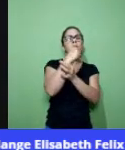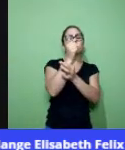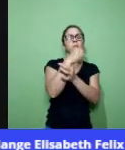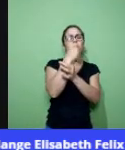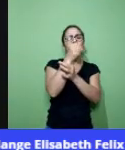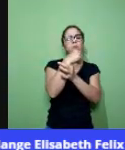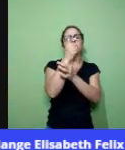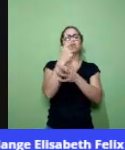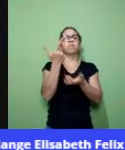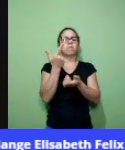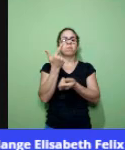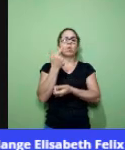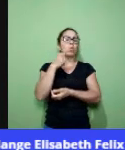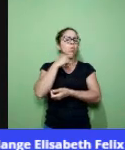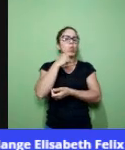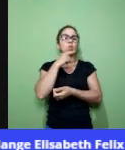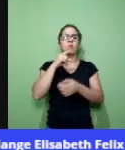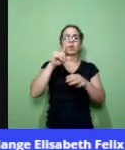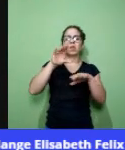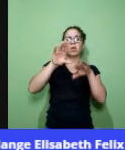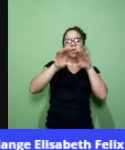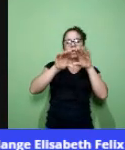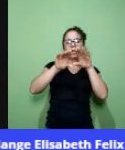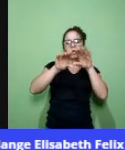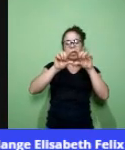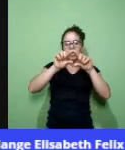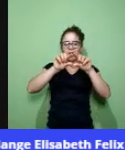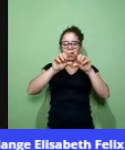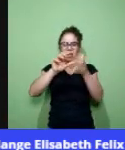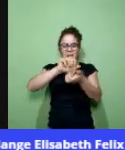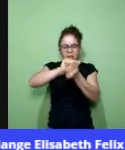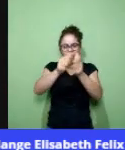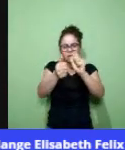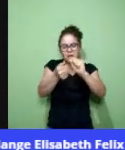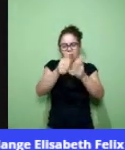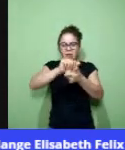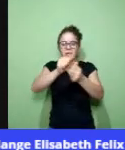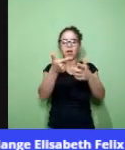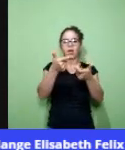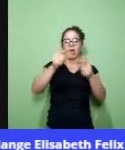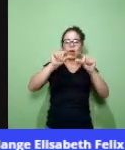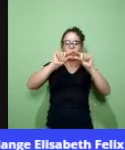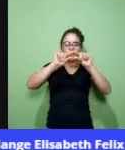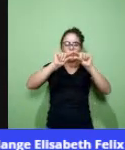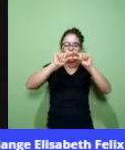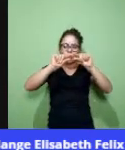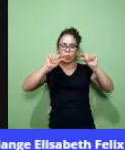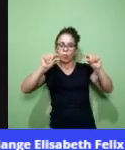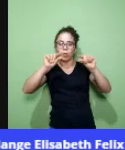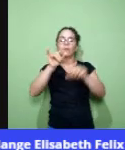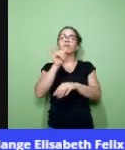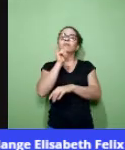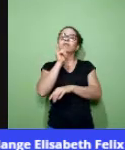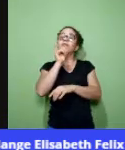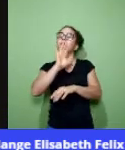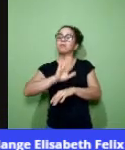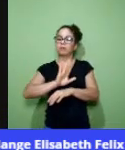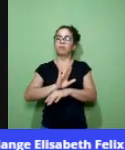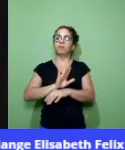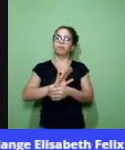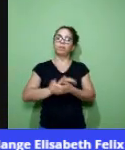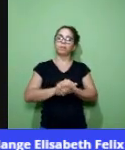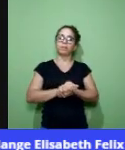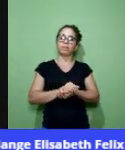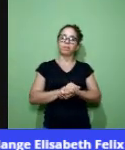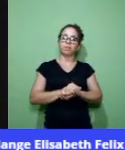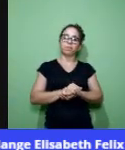que tem um comprometimento motor e não consegue manipular esse material fininho, né? Aí o que a